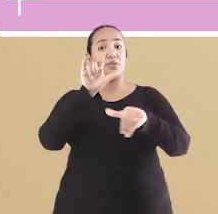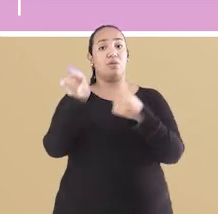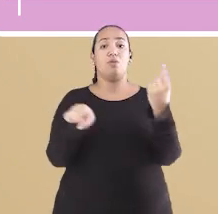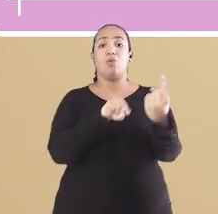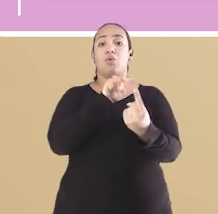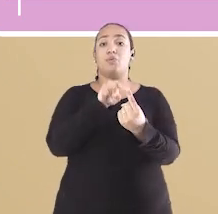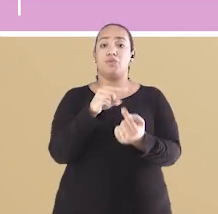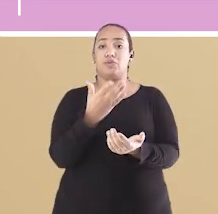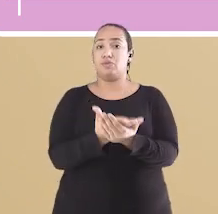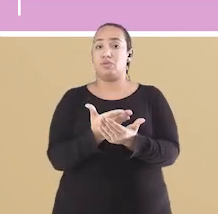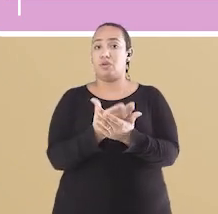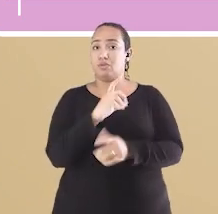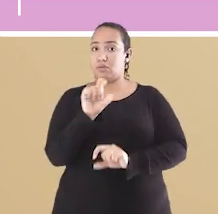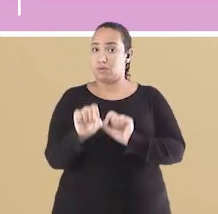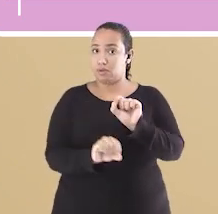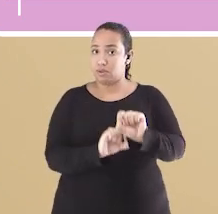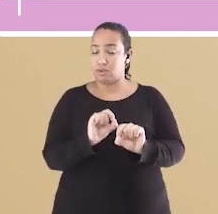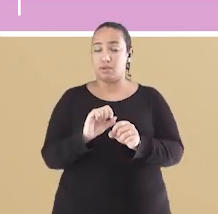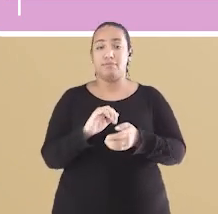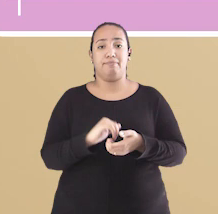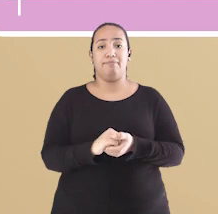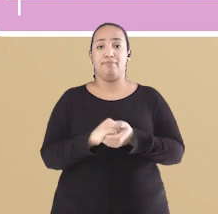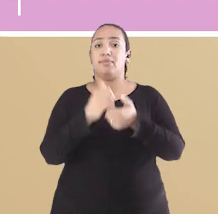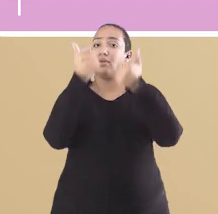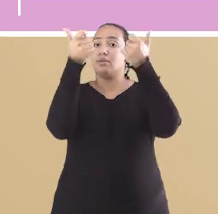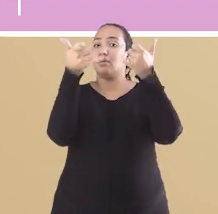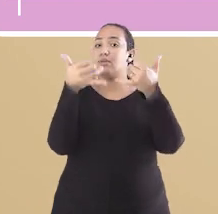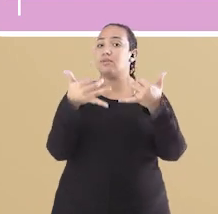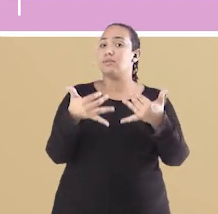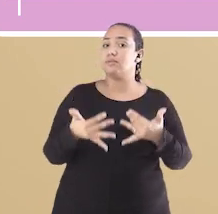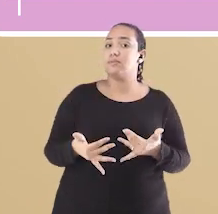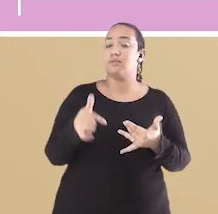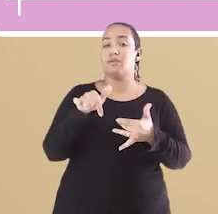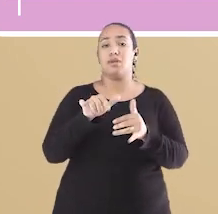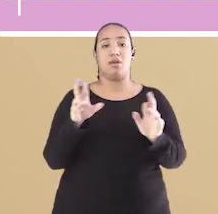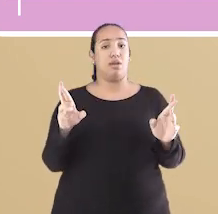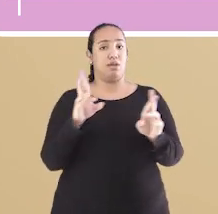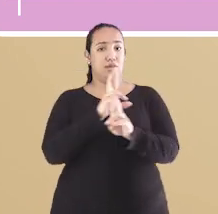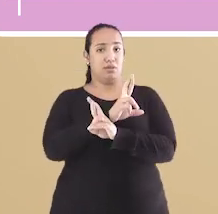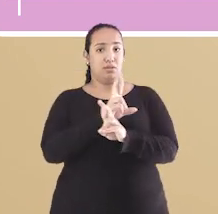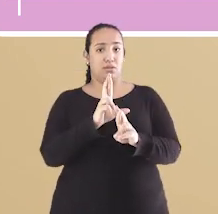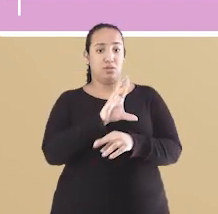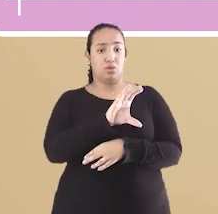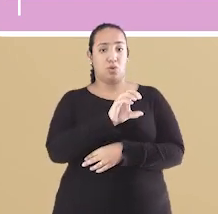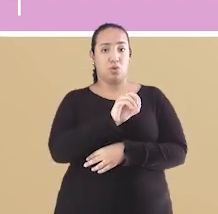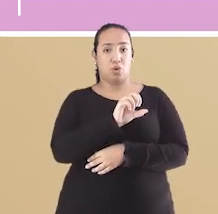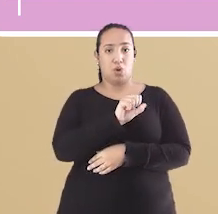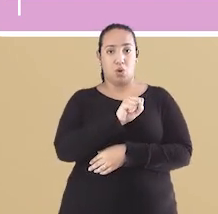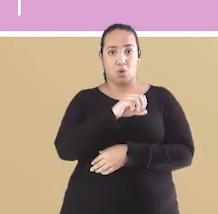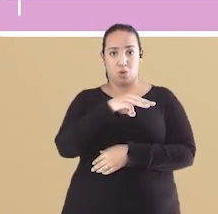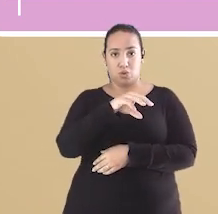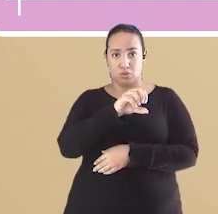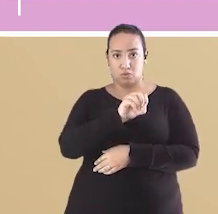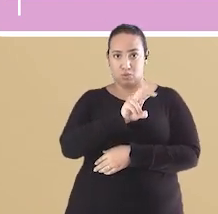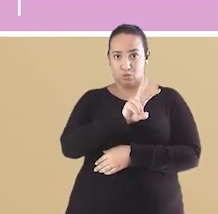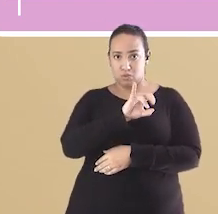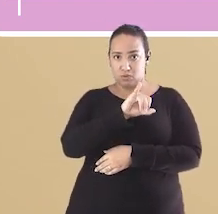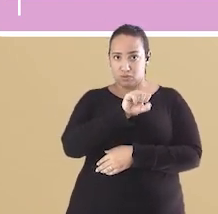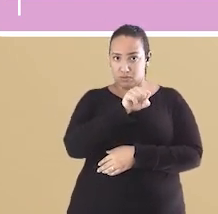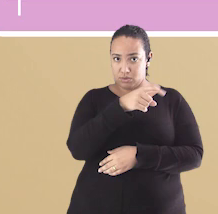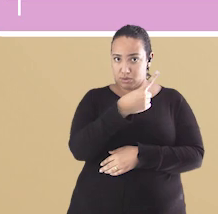seguinte: explicitar a correlação possível entre a cosmovisão do indivíduo e a